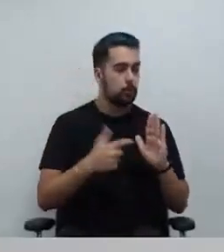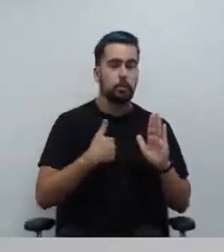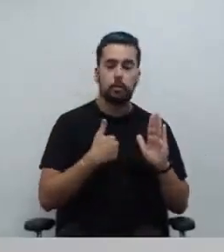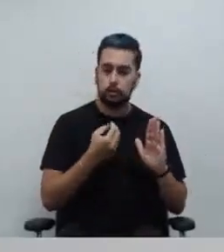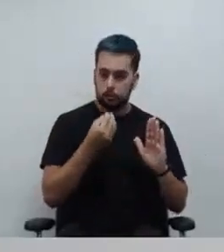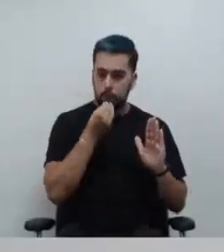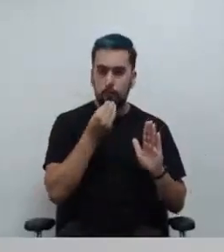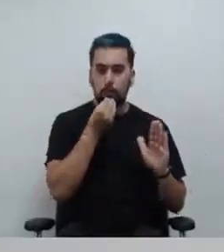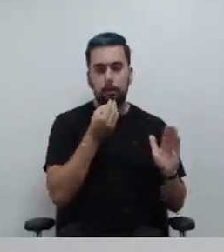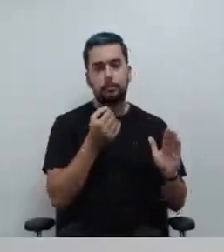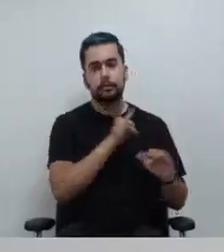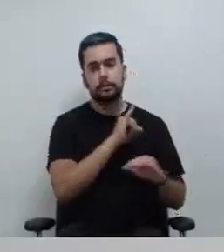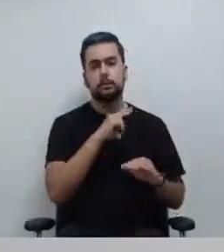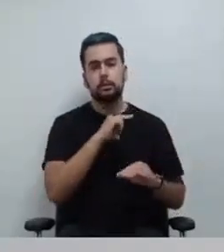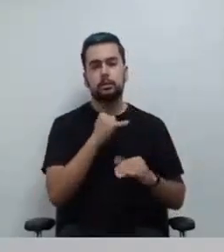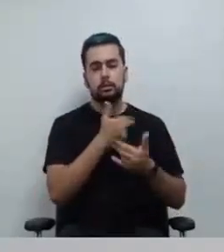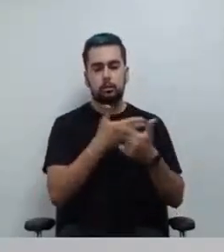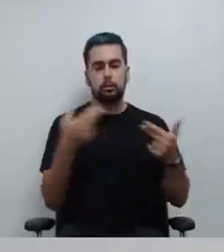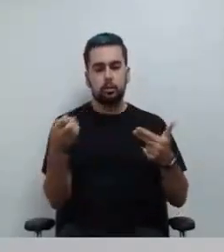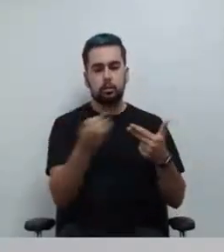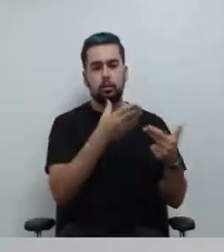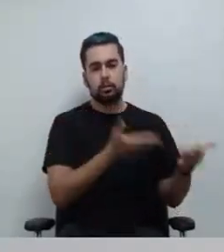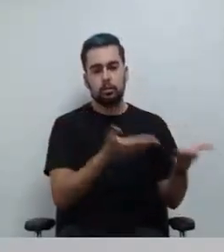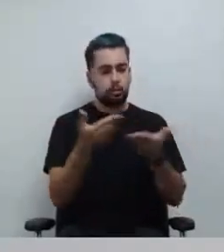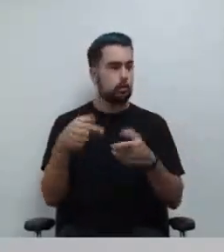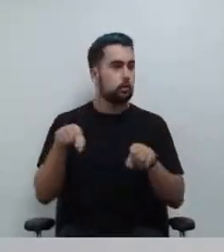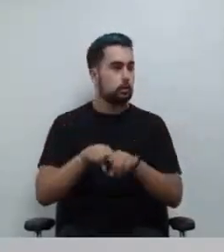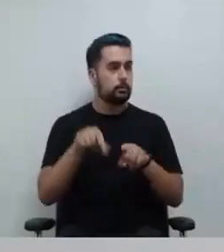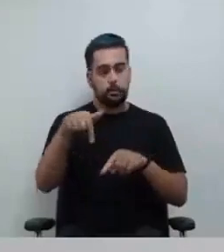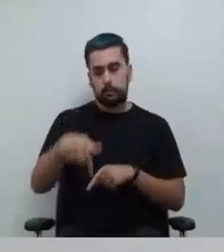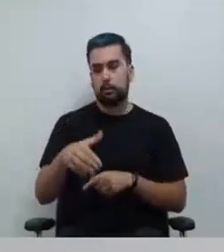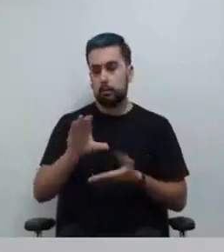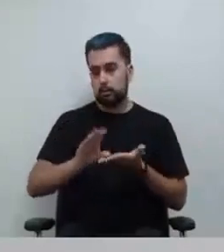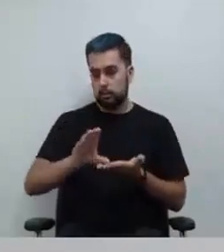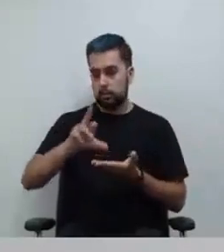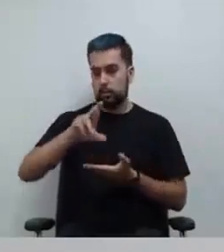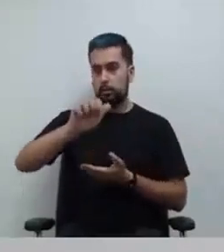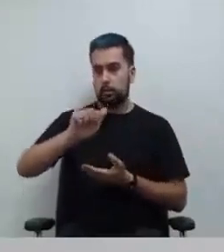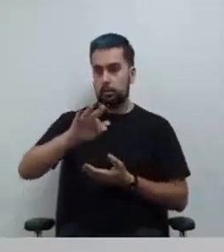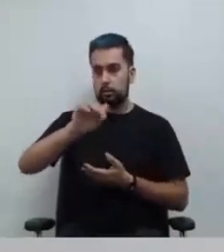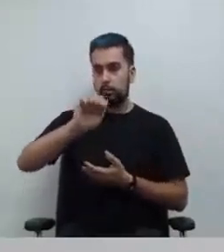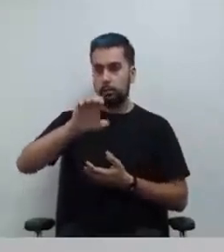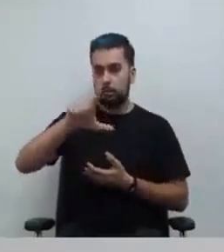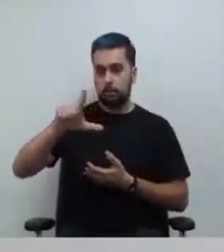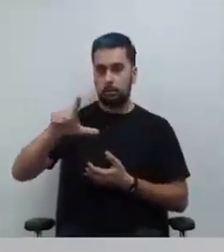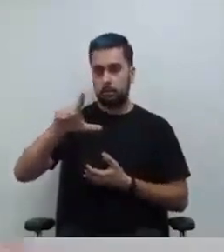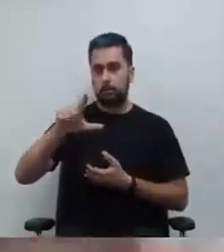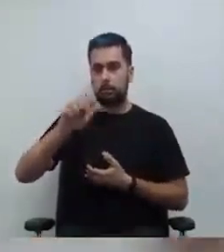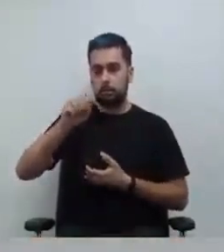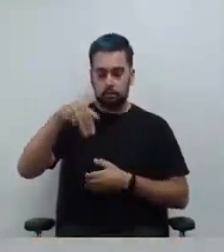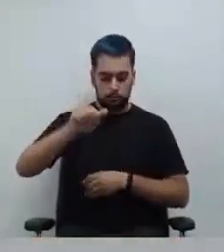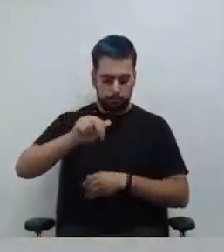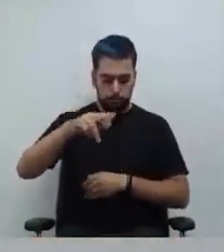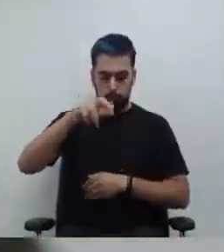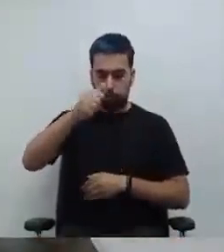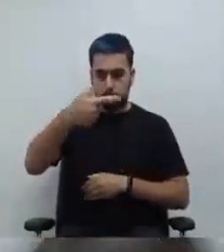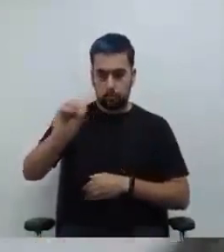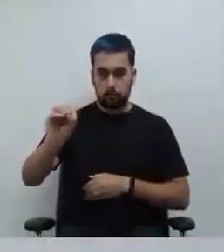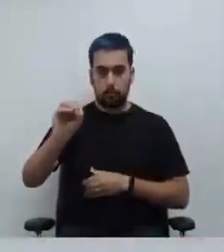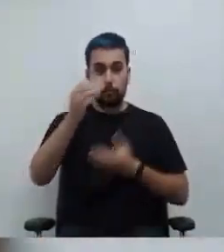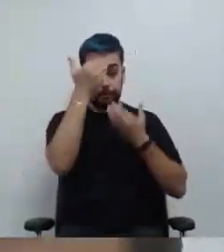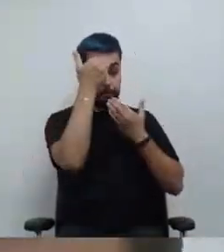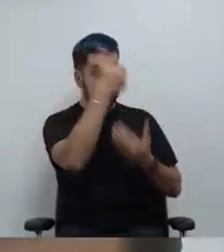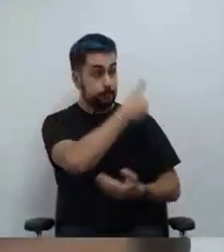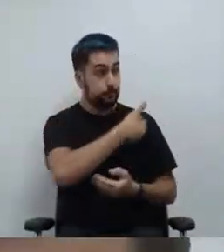eu trago aqui prontamente também. Conselheiro Rafael Camarão, bom dia, bem-vindo com a palavra. Obrigado, presidente.